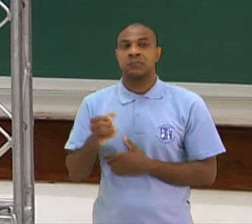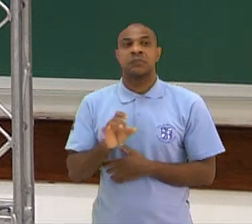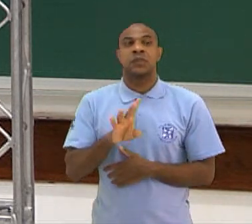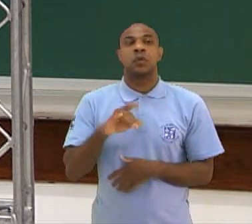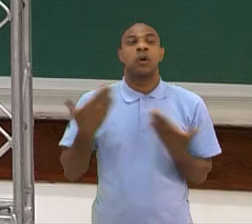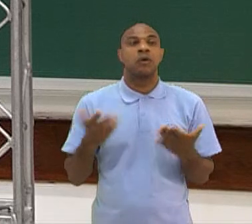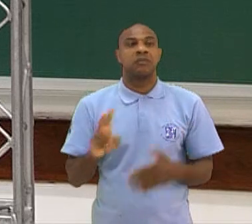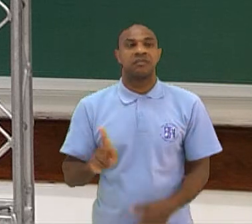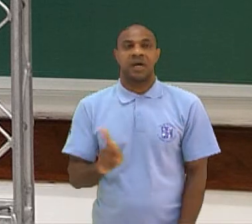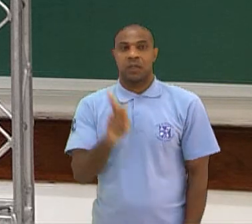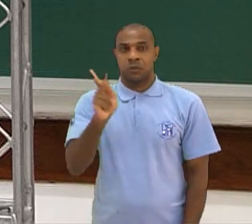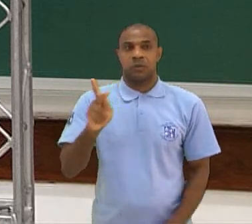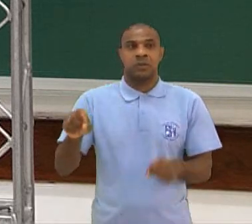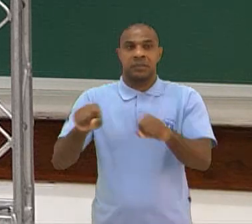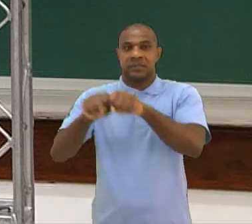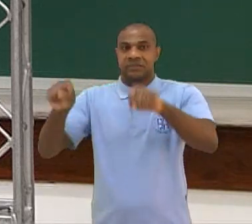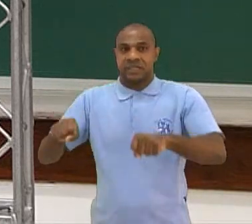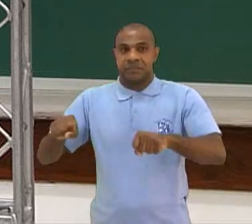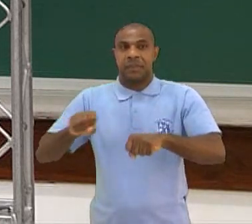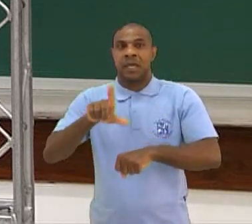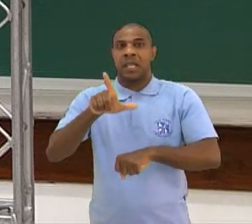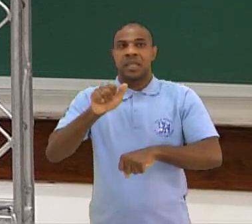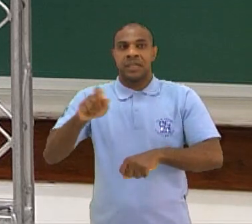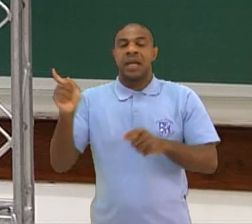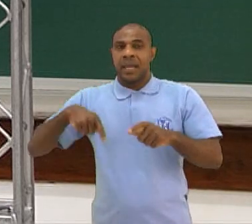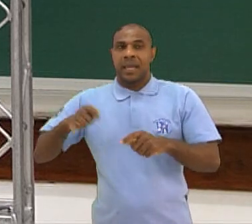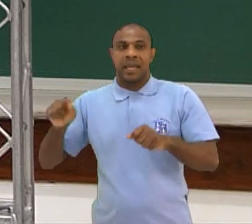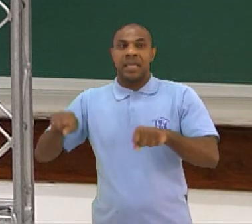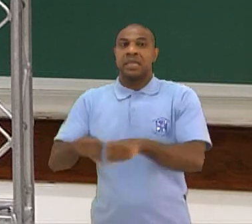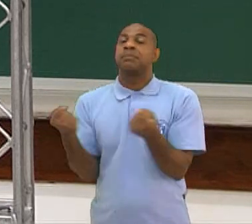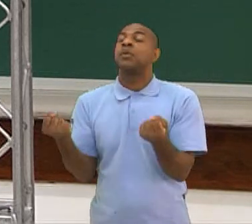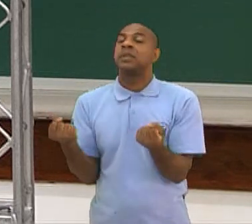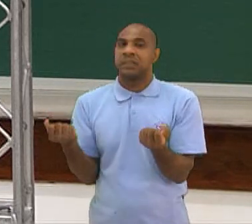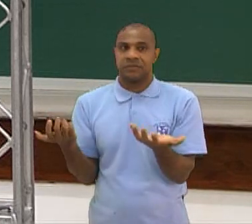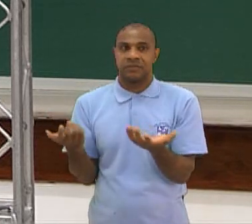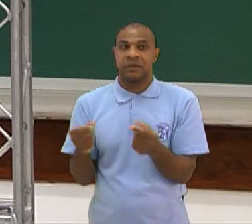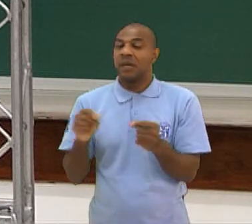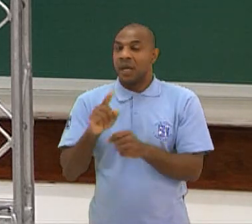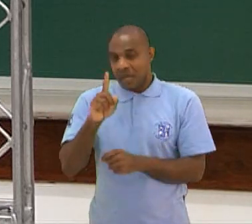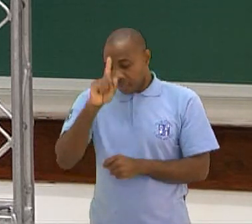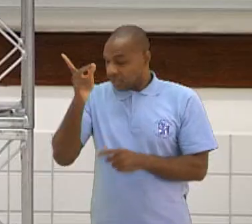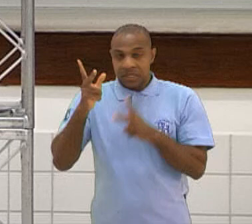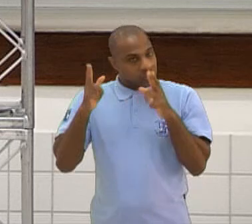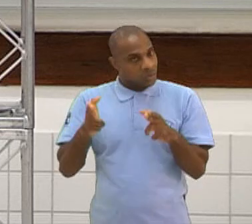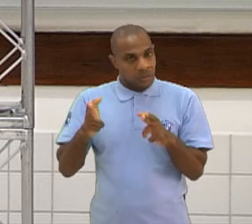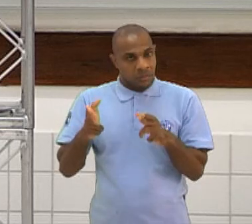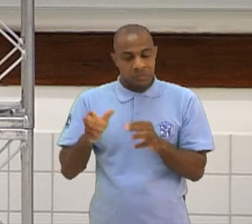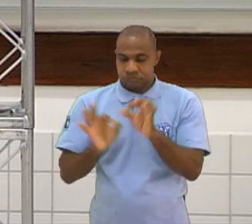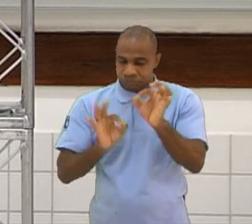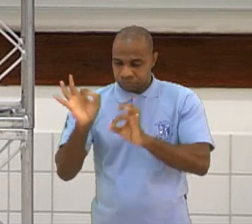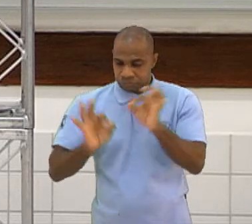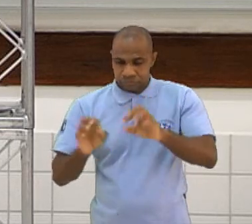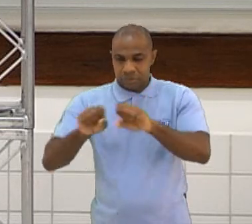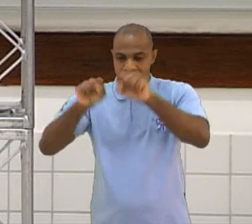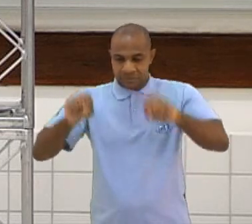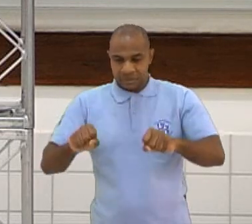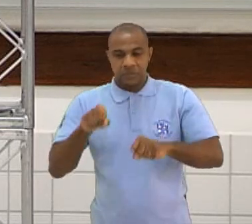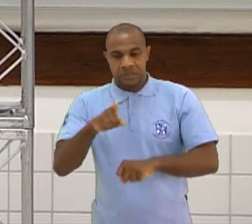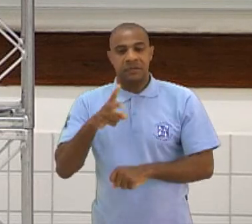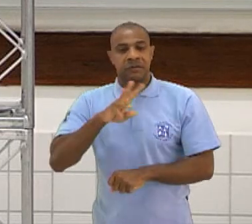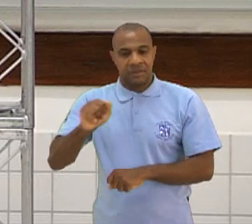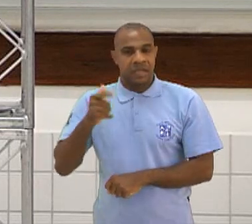mais 5, 8, divididos por menos 2, menos 4. Para a segunda raiz, 3 menos 5, menos 2, divididos